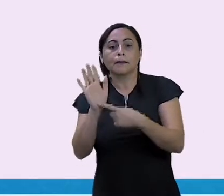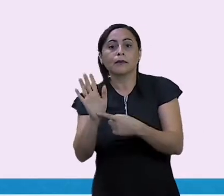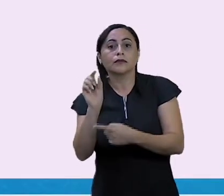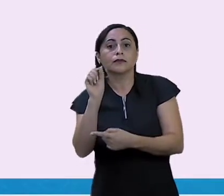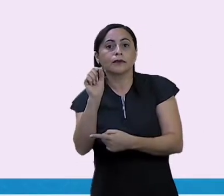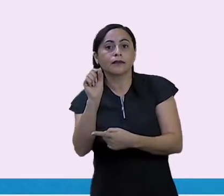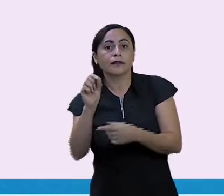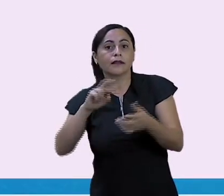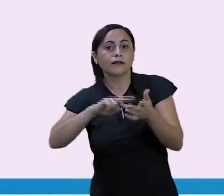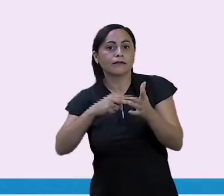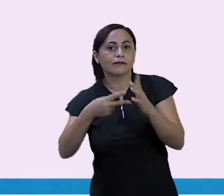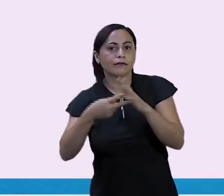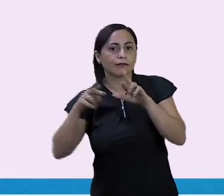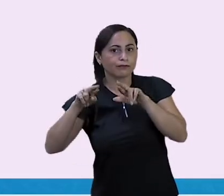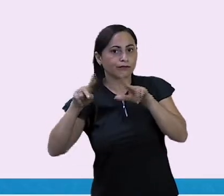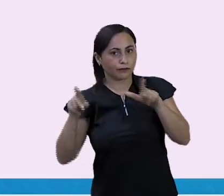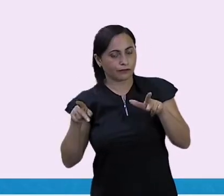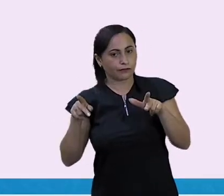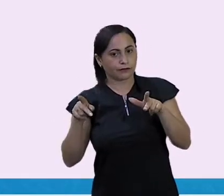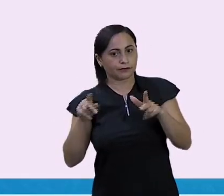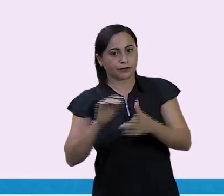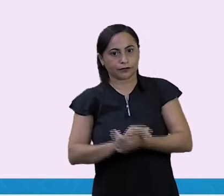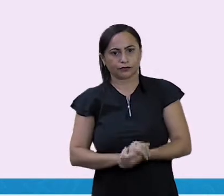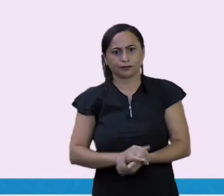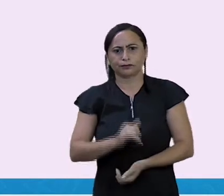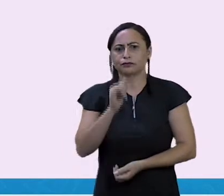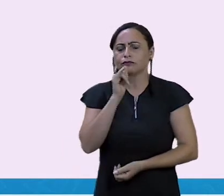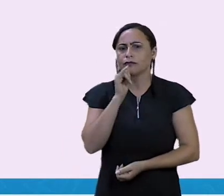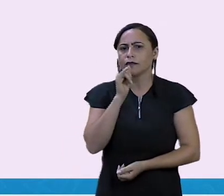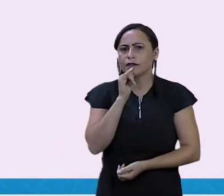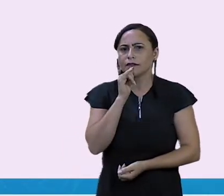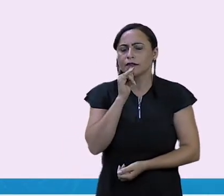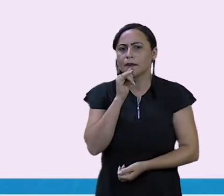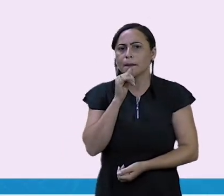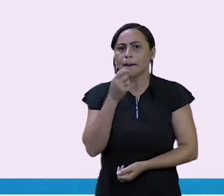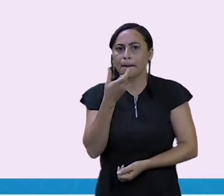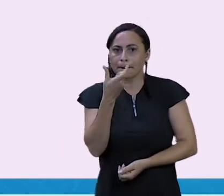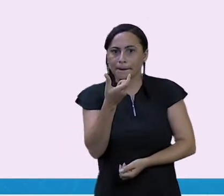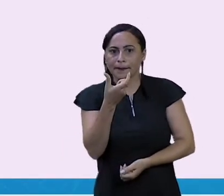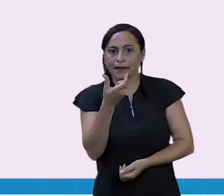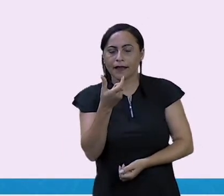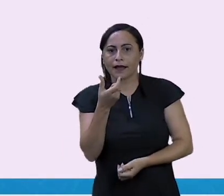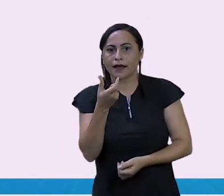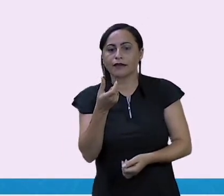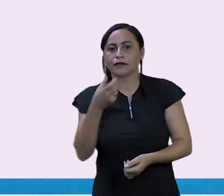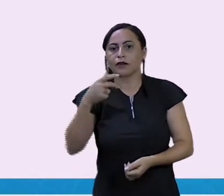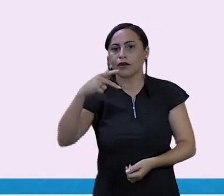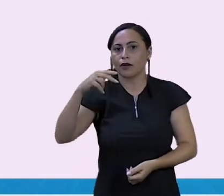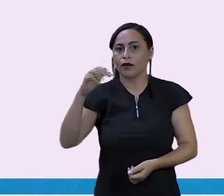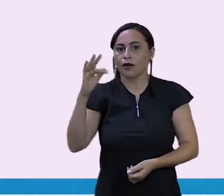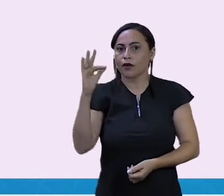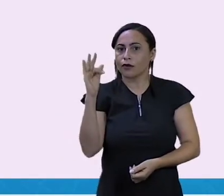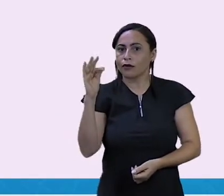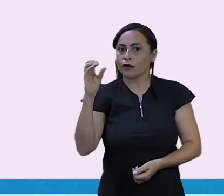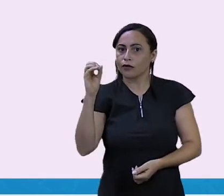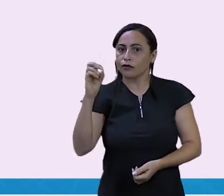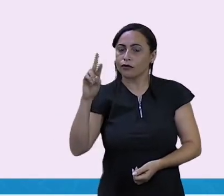diferentes. Temos como exemplos aí a palavra formigueiro. A